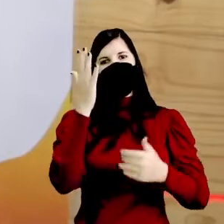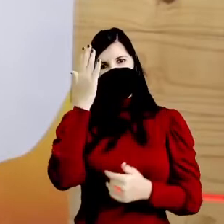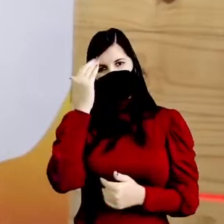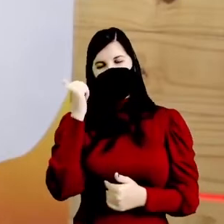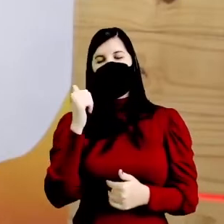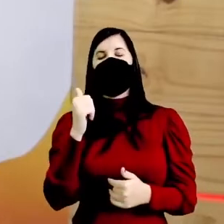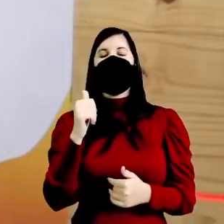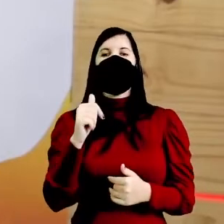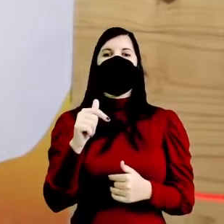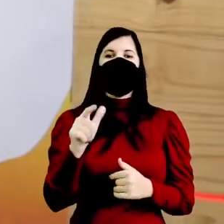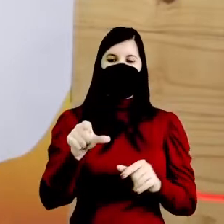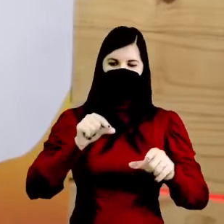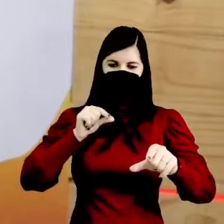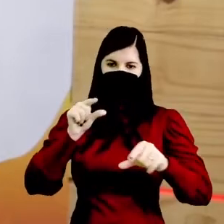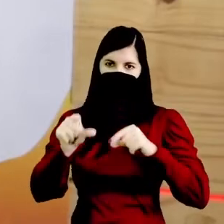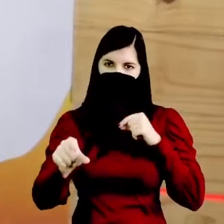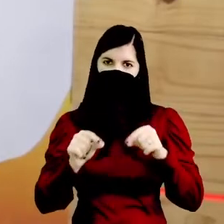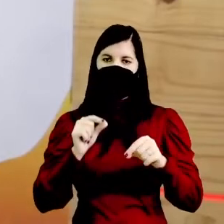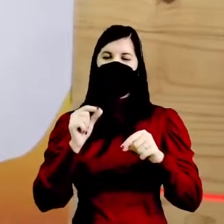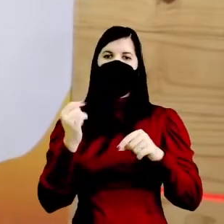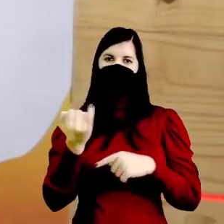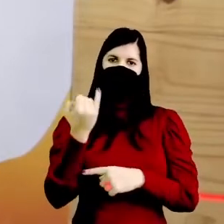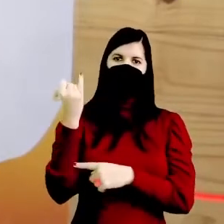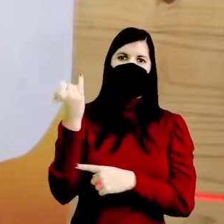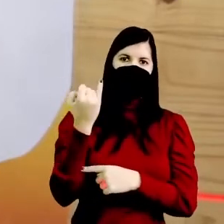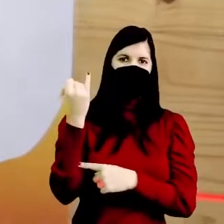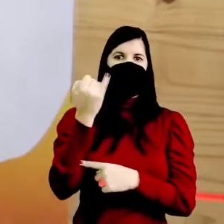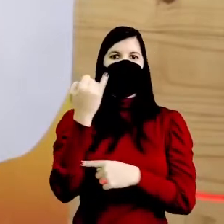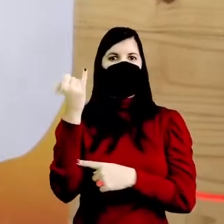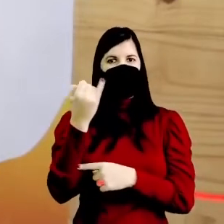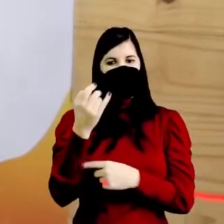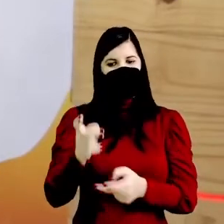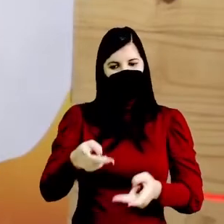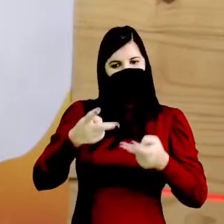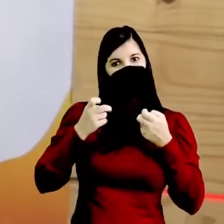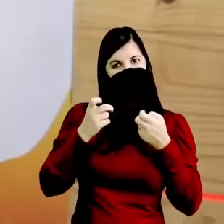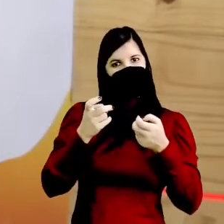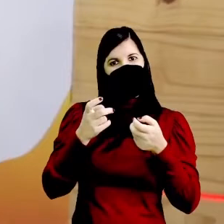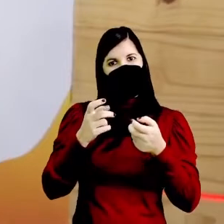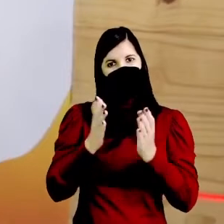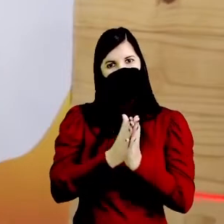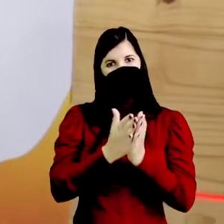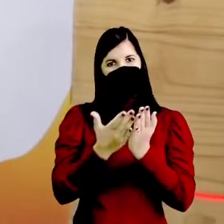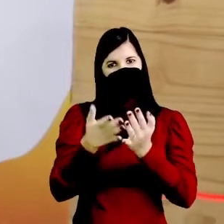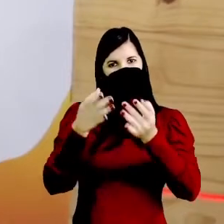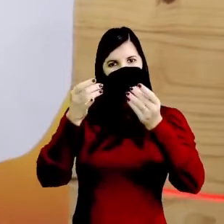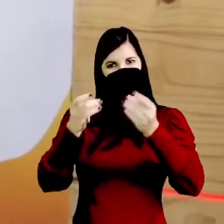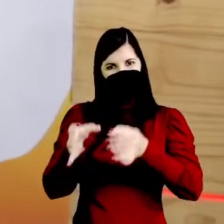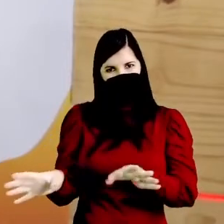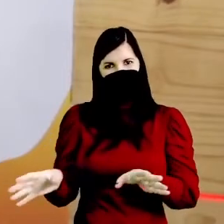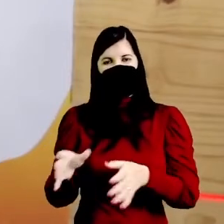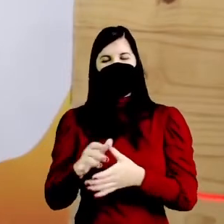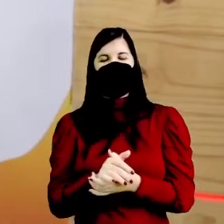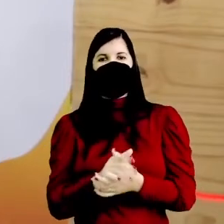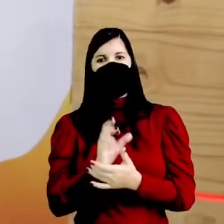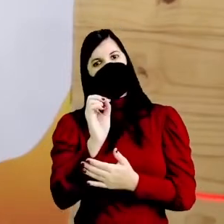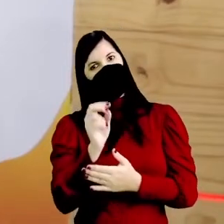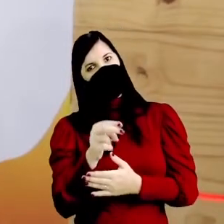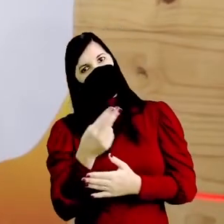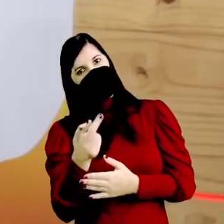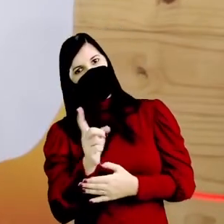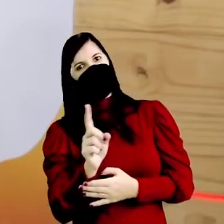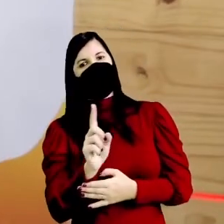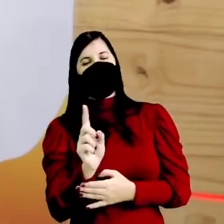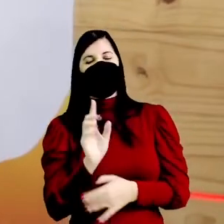critérios importantes que vão ser levados em consideração para descartar um livro, um periódico ou não. Tudo